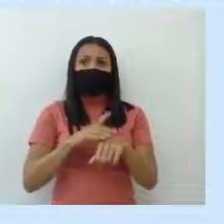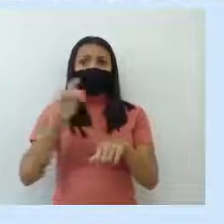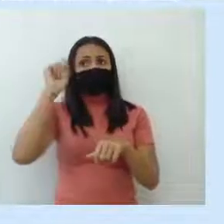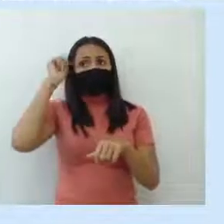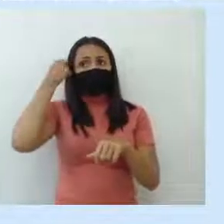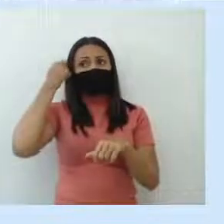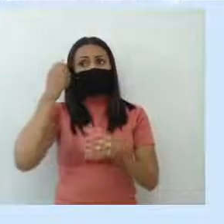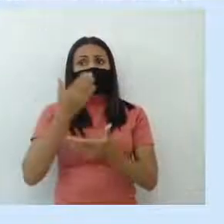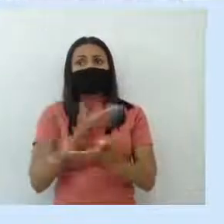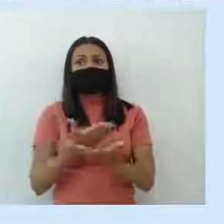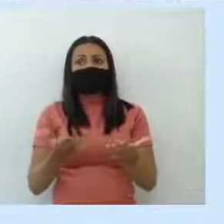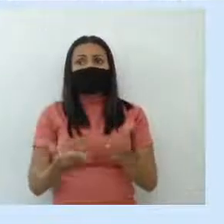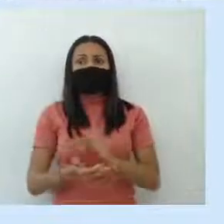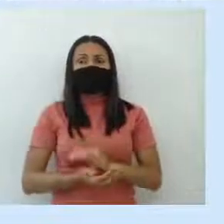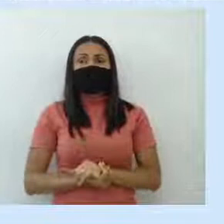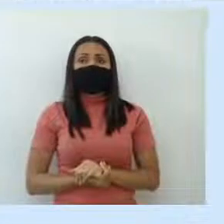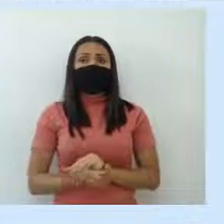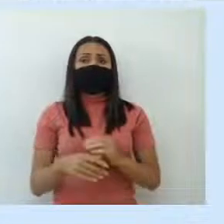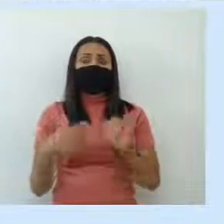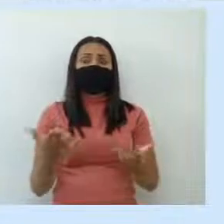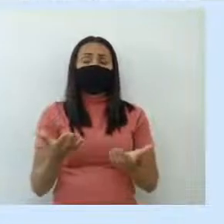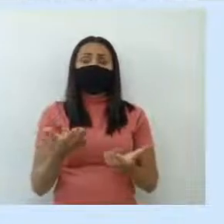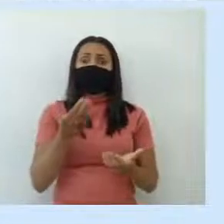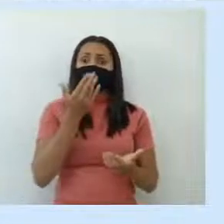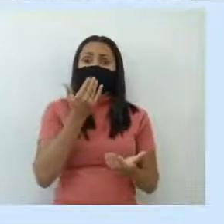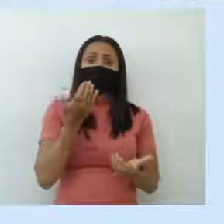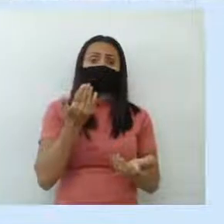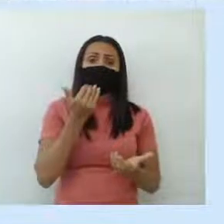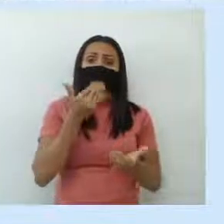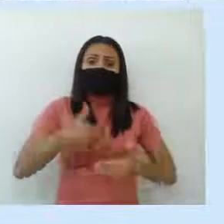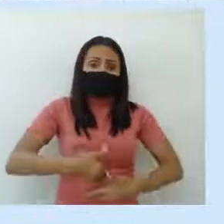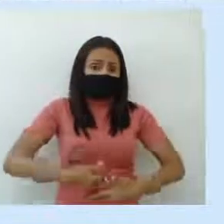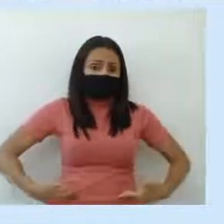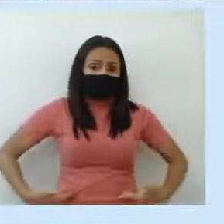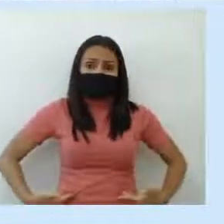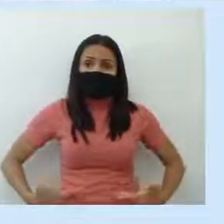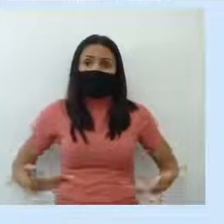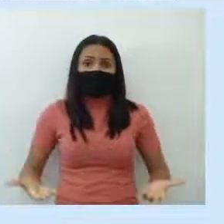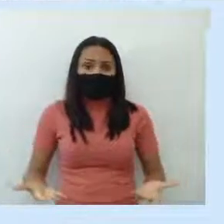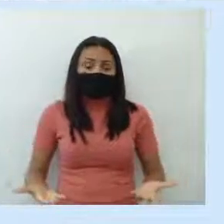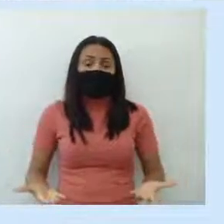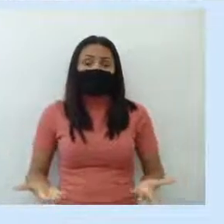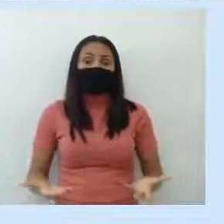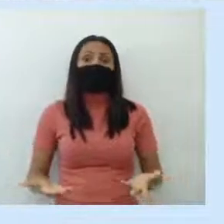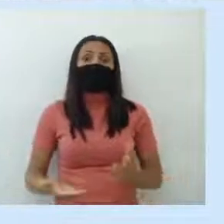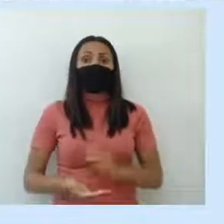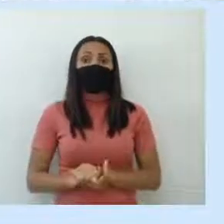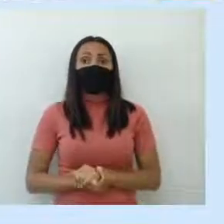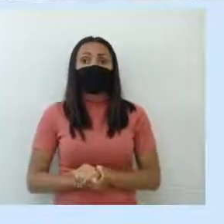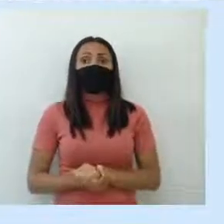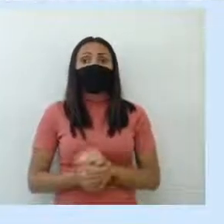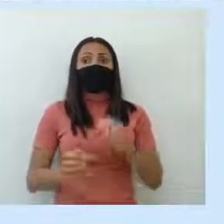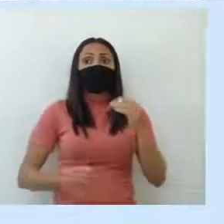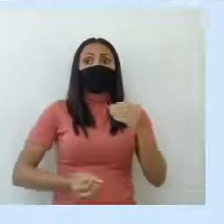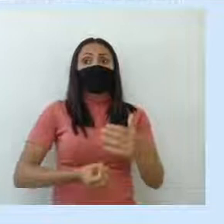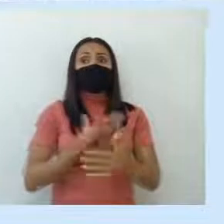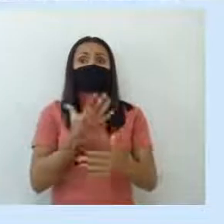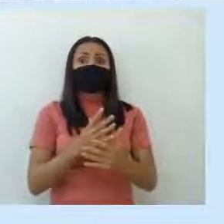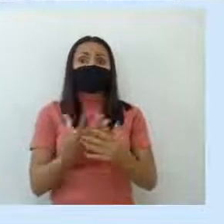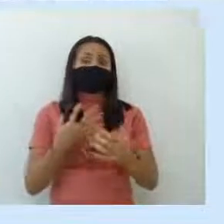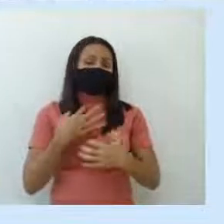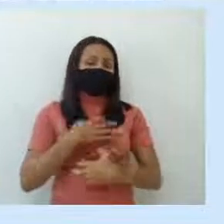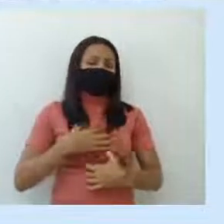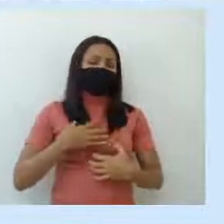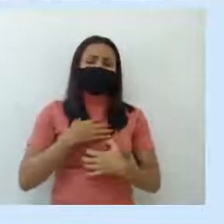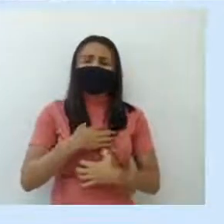acreditar. Aí o cara faminto, fraco, né? Isso não tinha mais nada que acreditar. Então, surgia aqui o desespero que